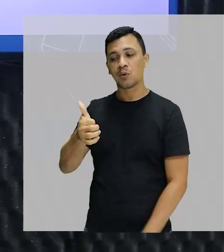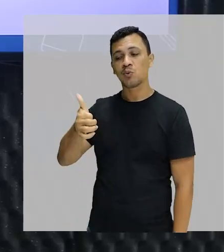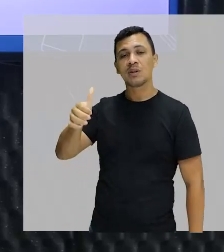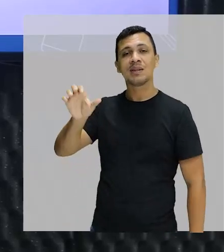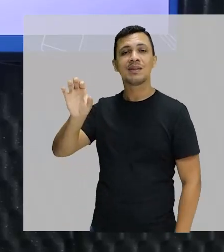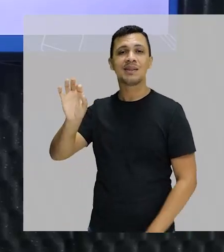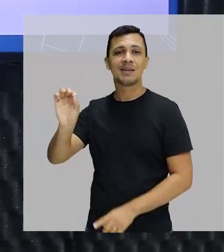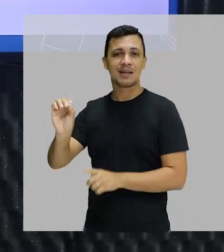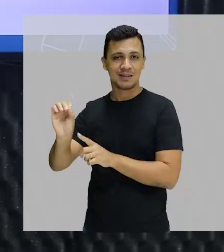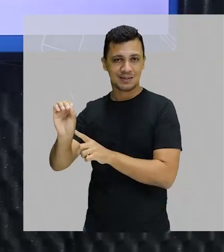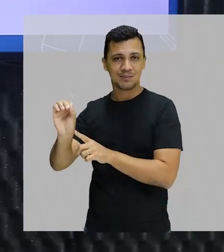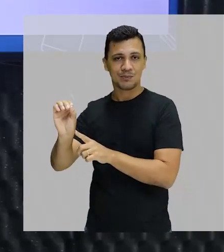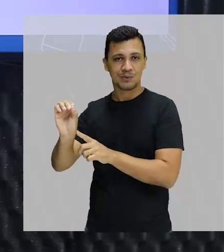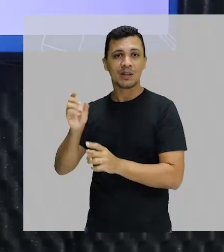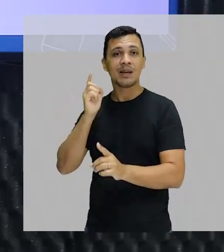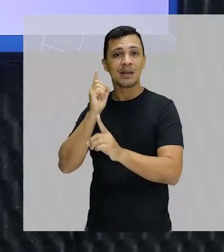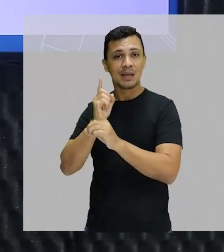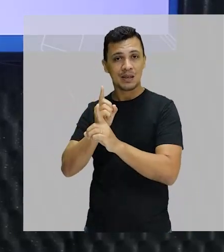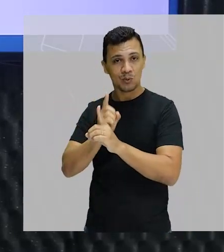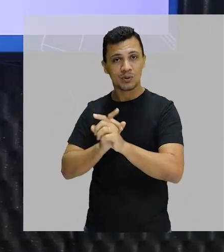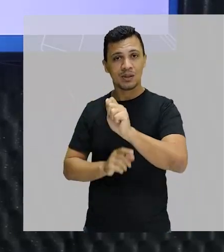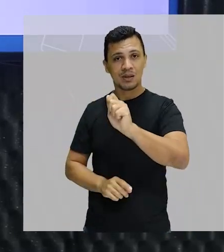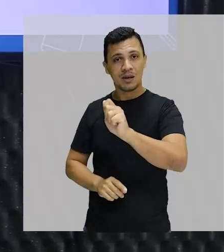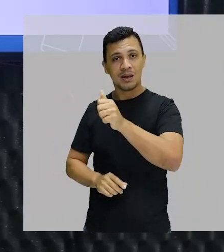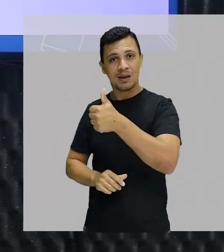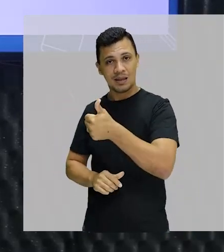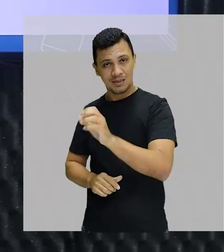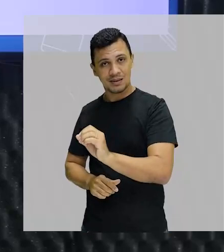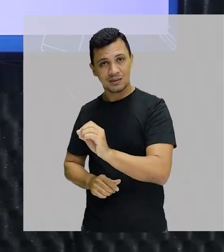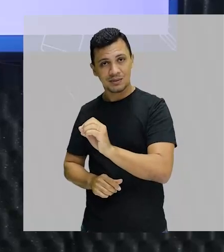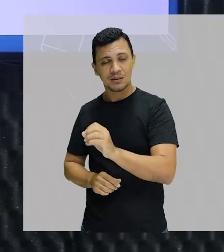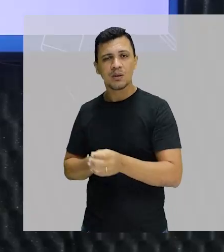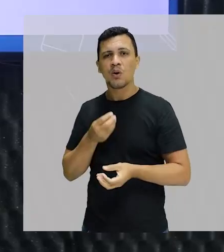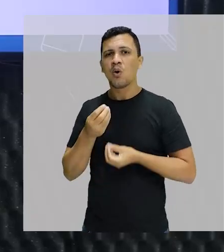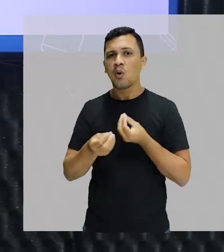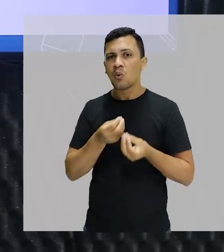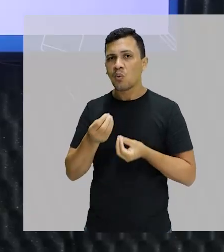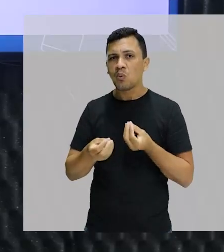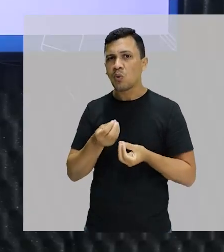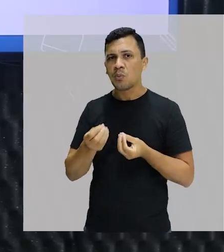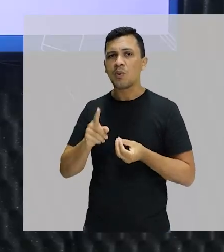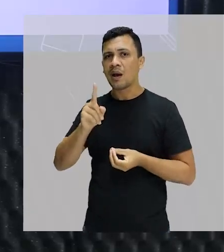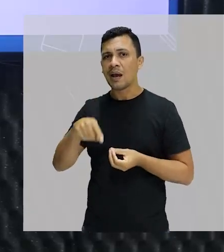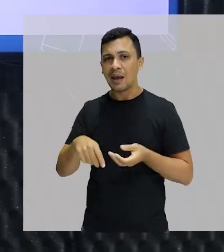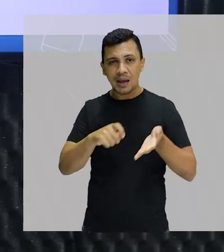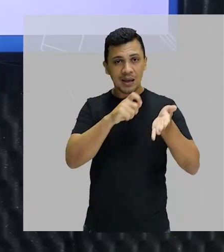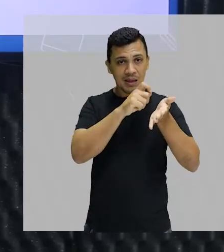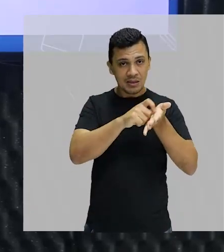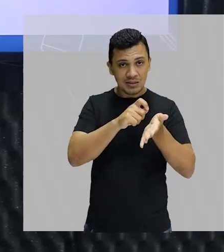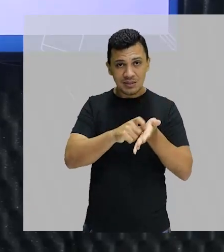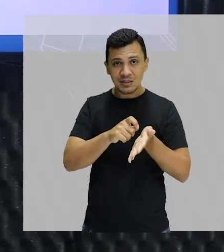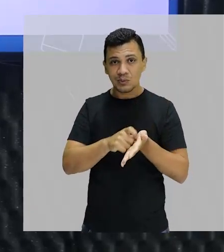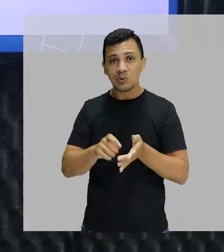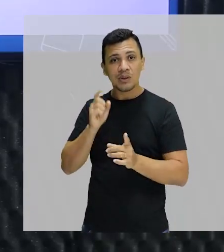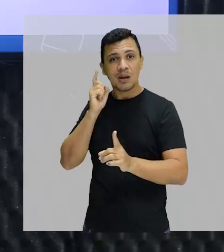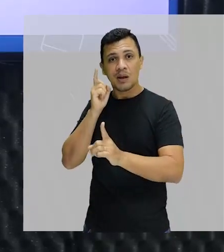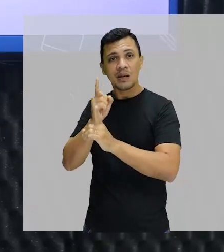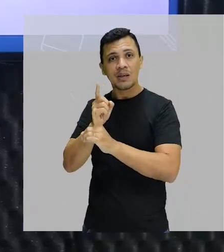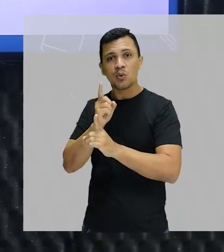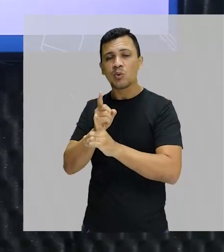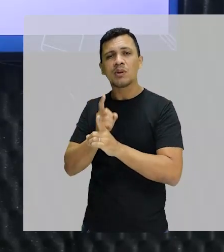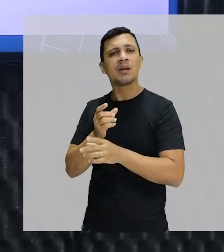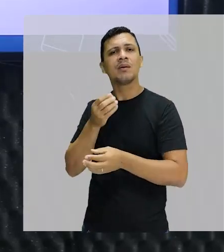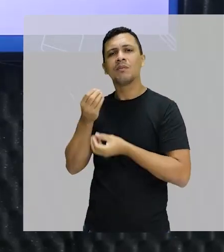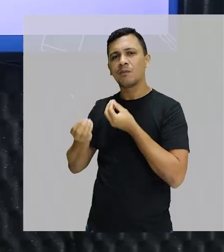termo, ou seja, o A10. Vamos relembrar como é que é a escrita para o termo geral. Olha